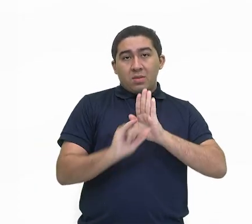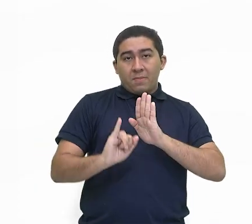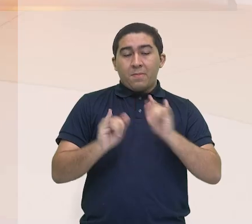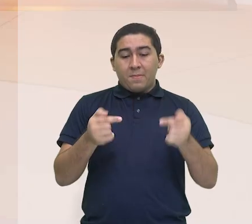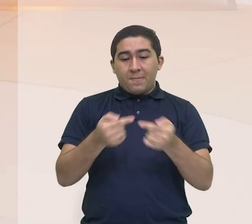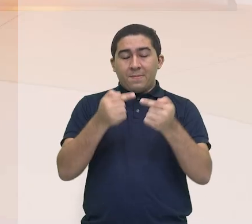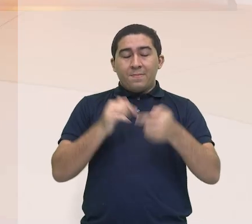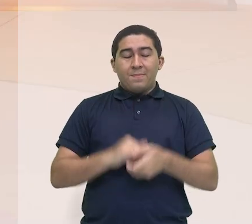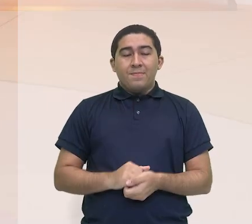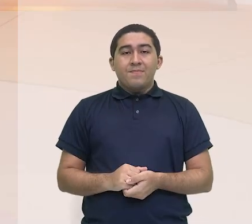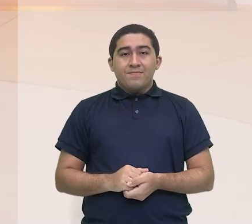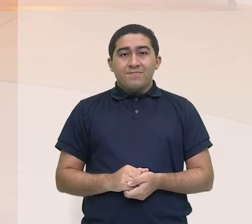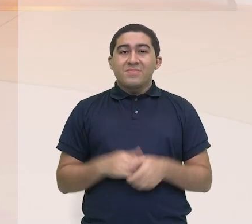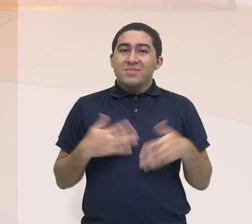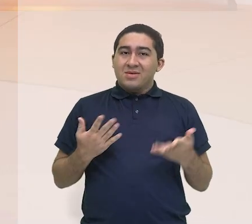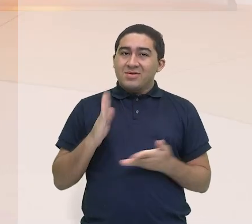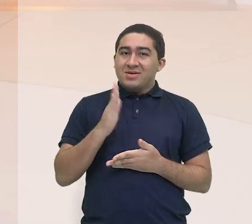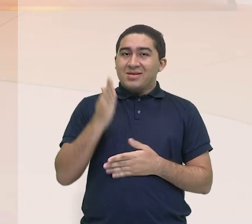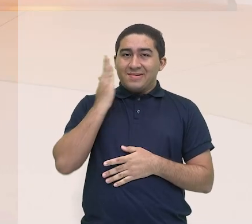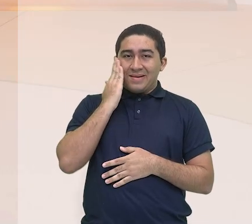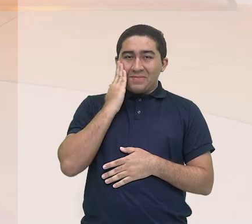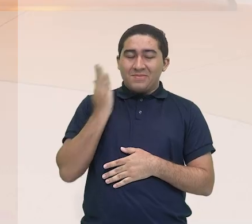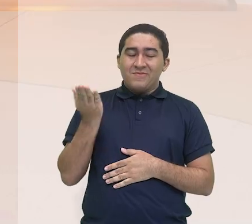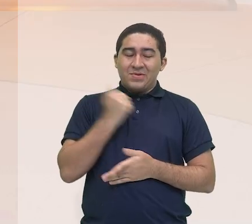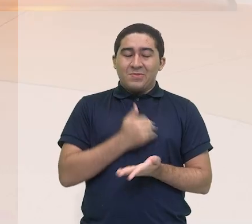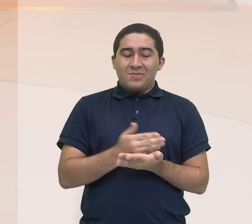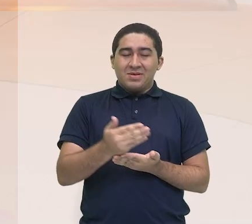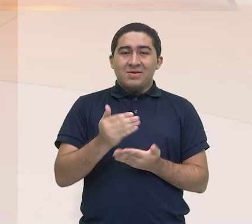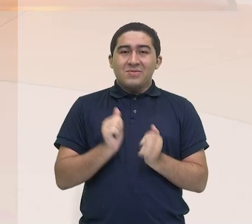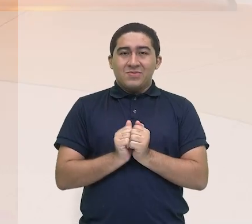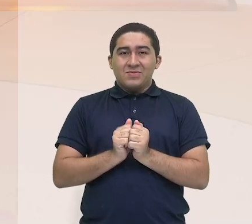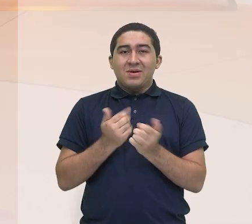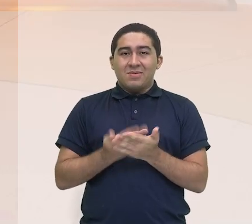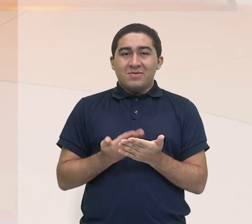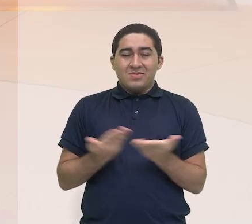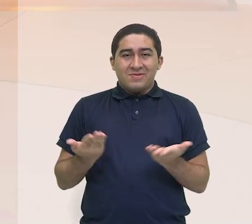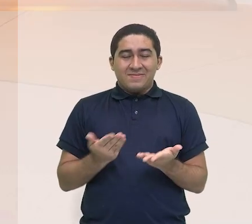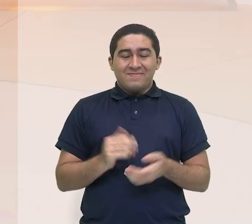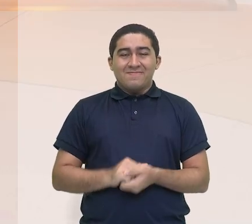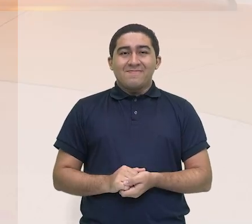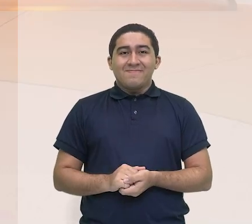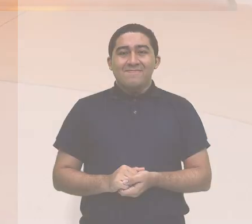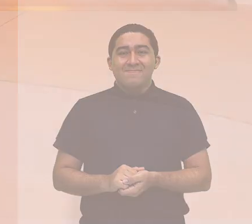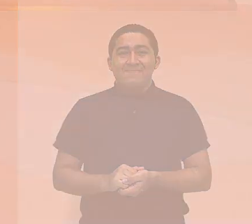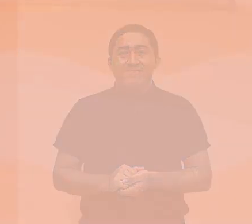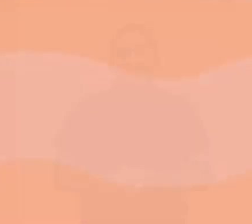poder. Estão preparados, então? Venham comigo e vamos à nossa aula.